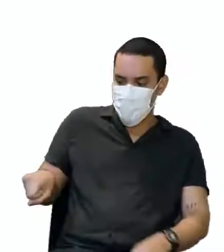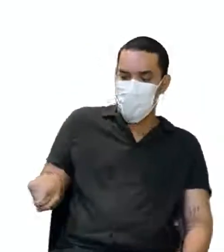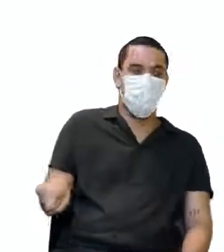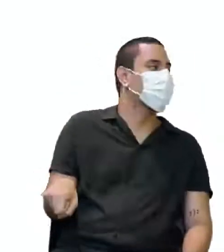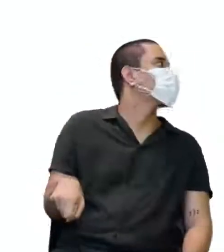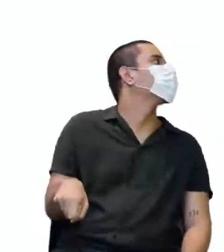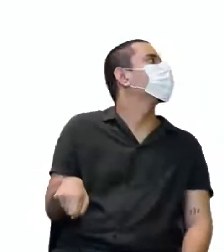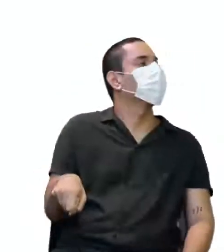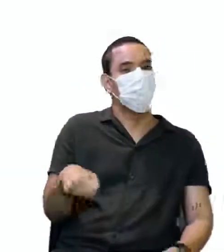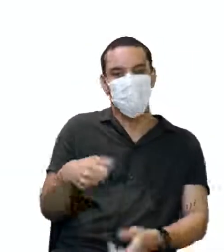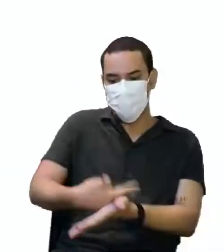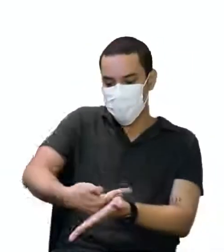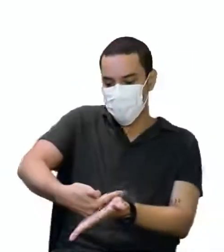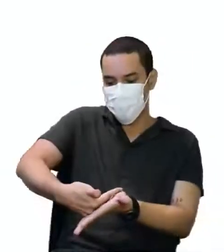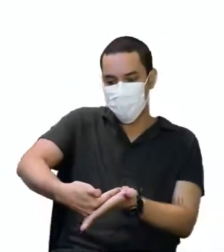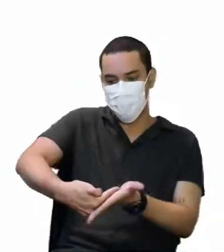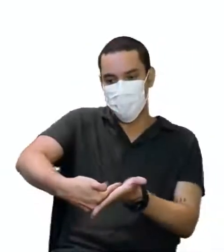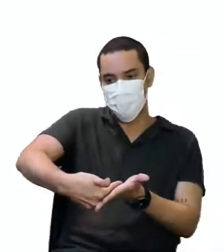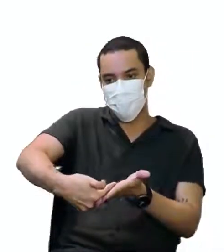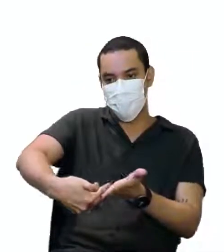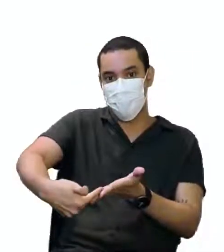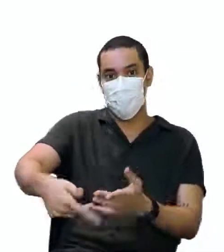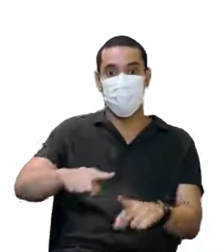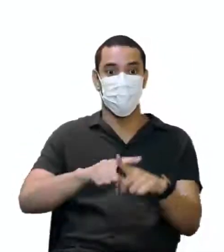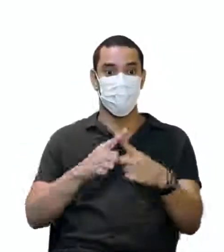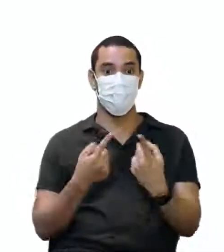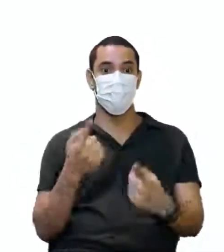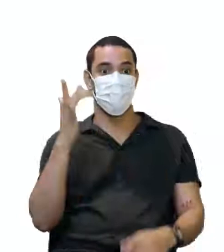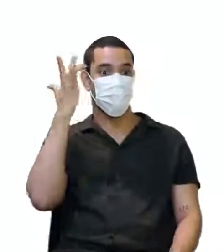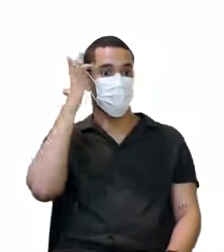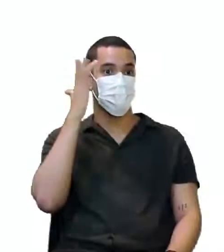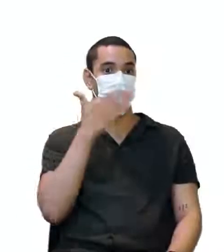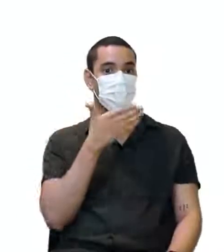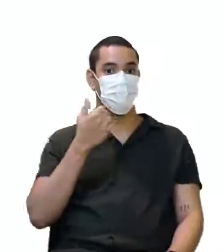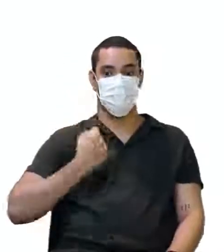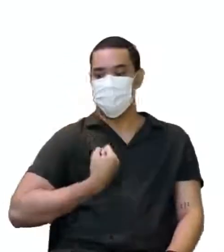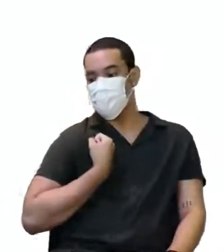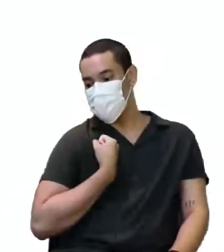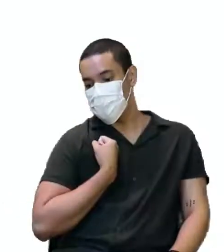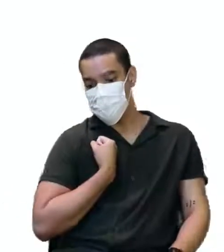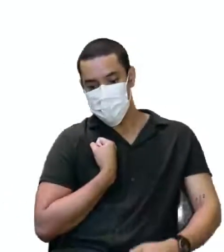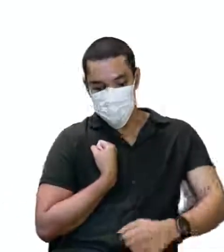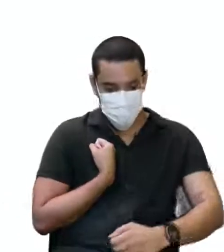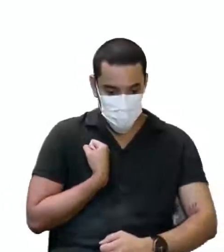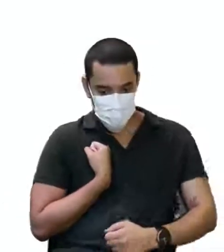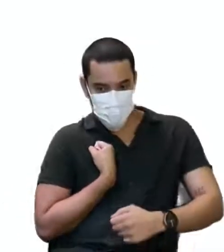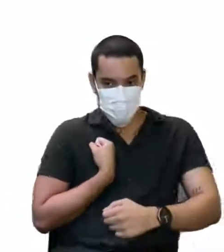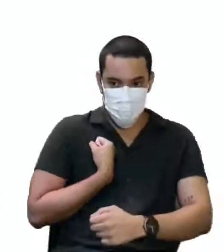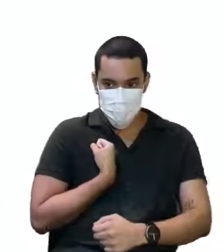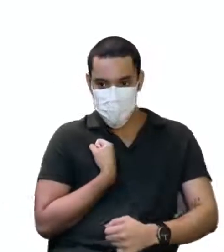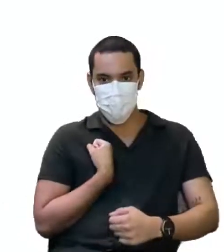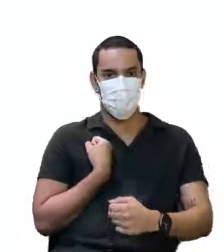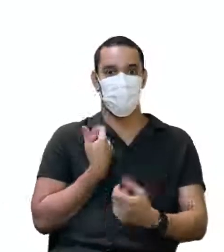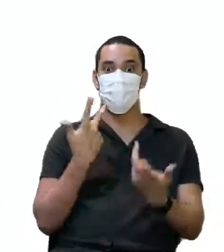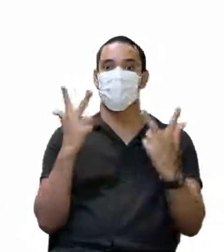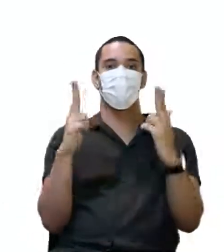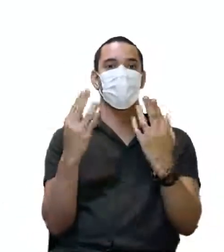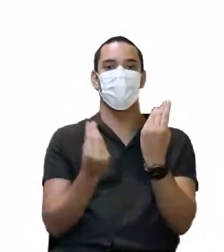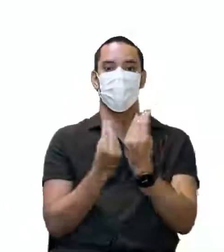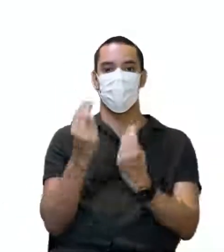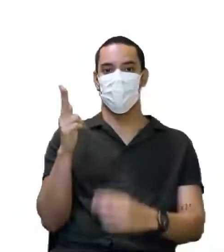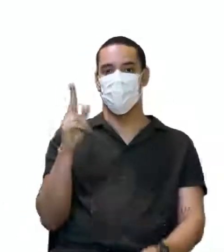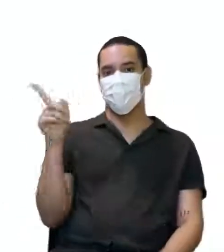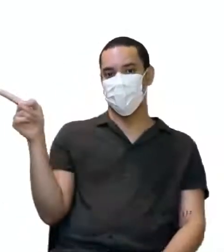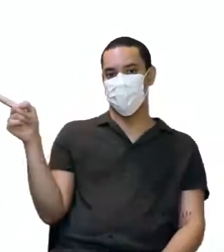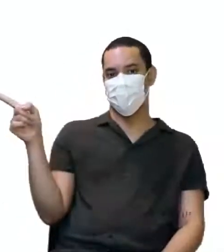Mas elas acharam melhor colocá-los. E aí, nessa posição,